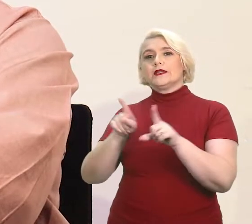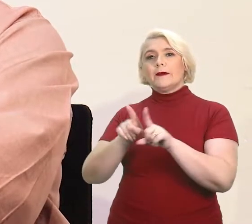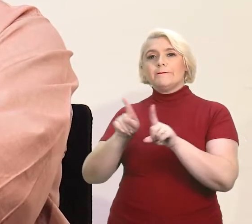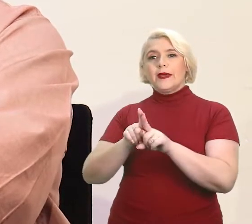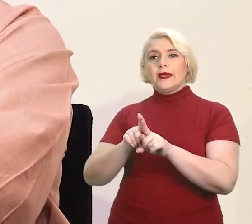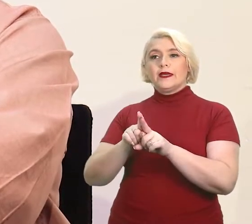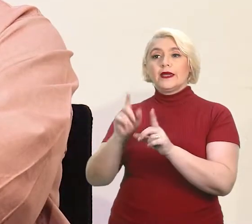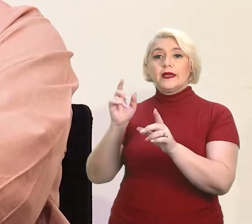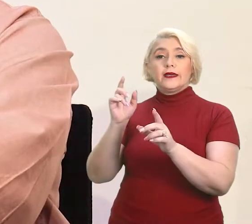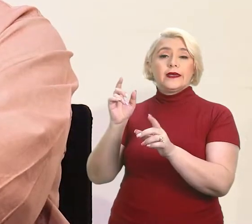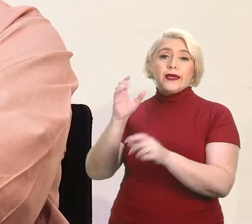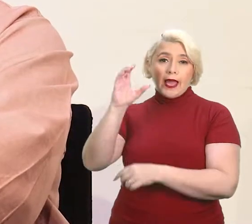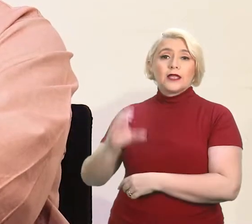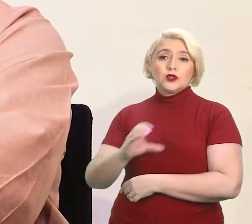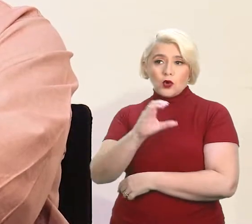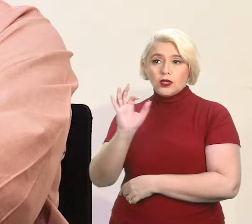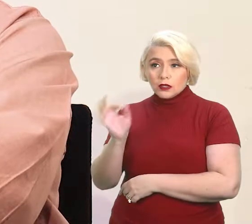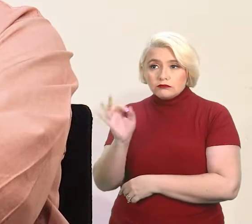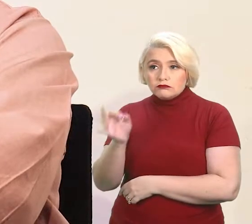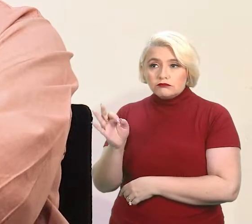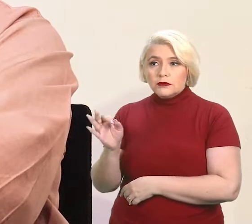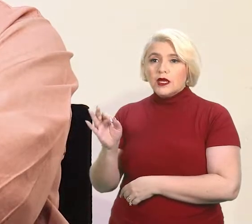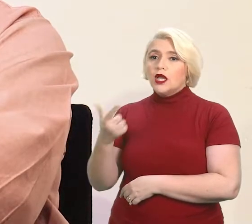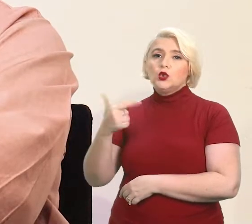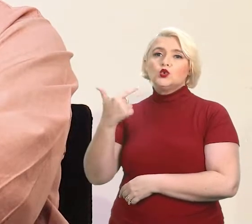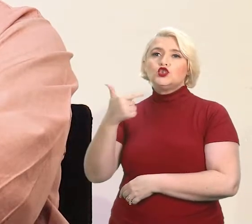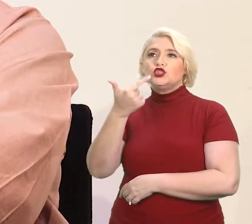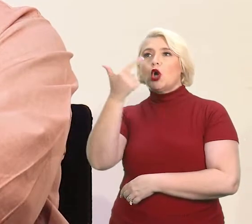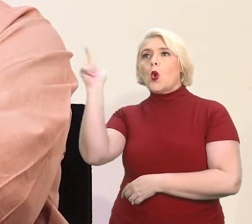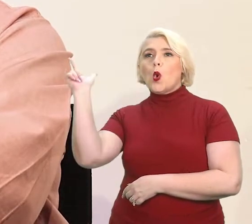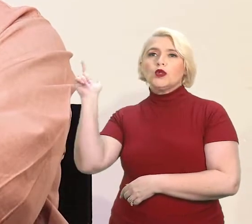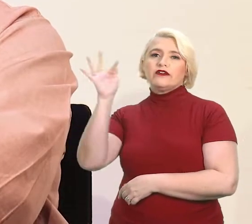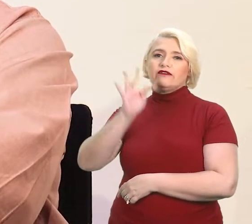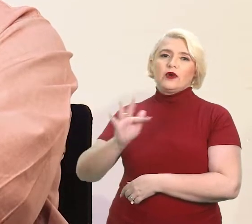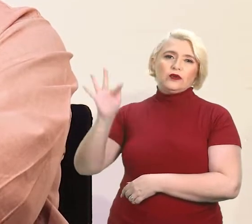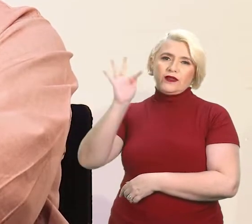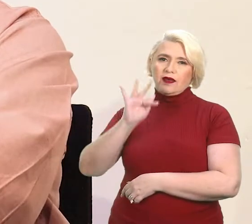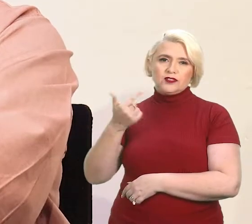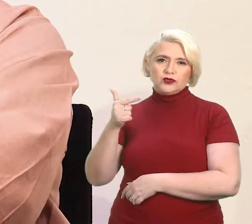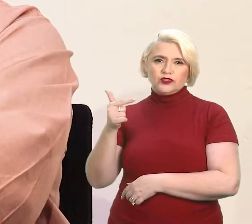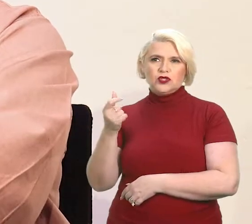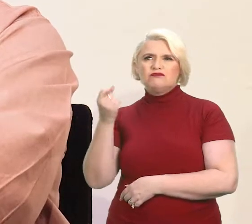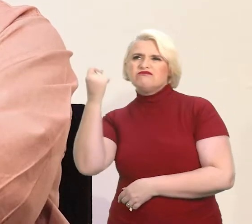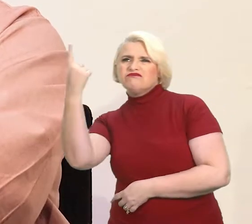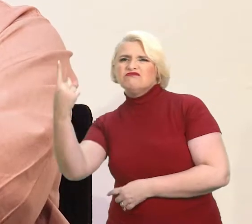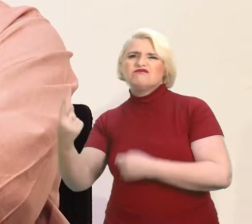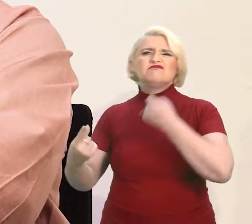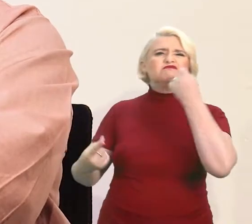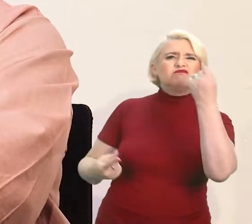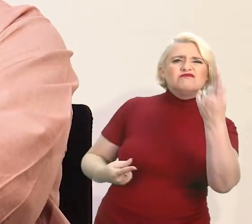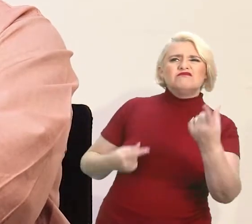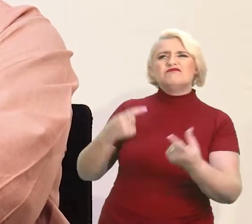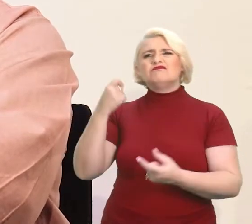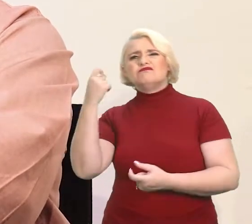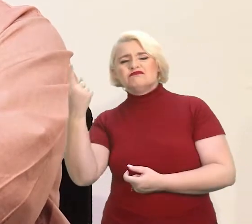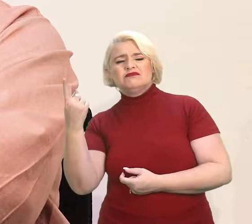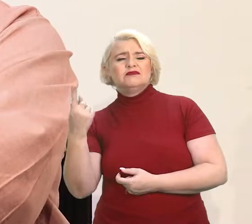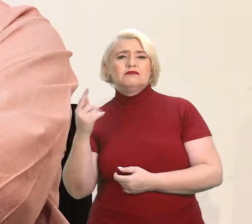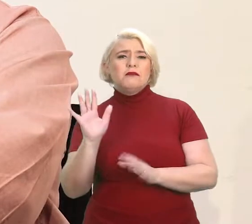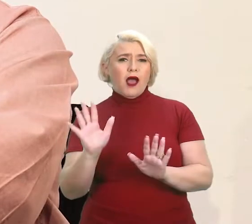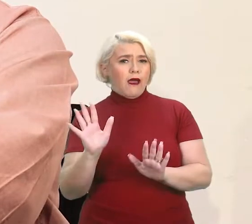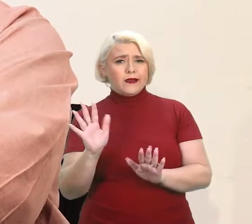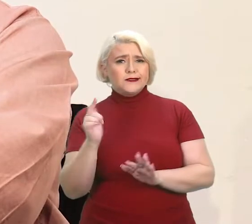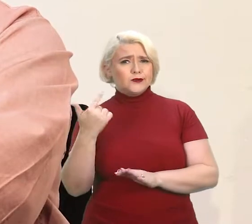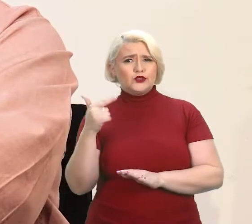né? Exato. Nós não tínhamos assim muitas, havia às vezes uma ou outra, né? Mas assim, não tínhamos